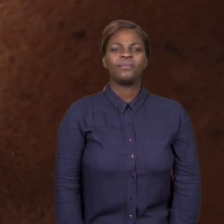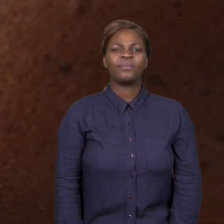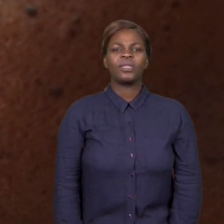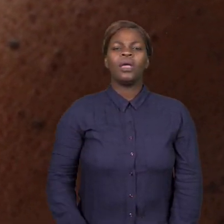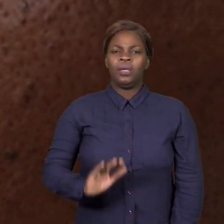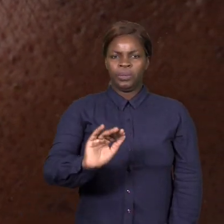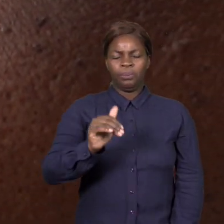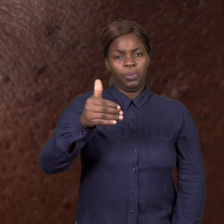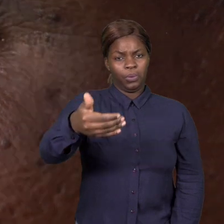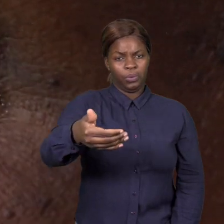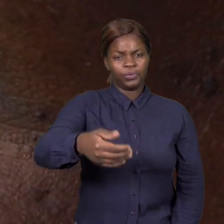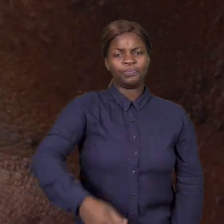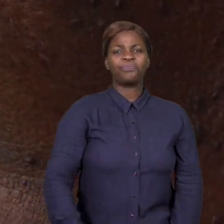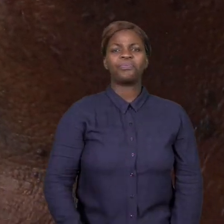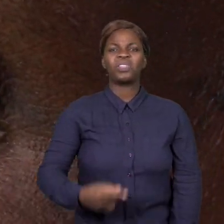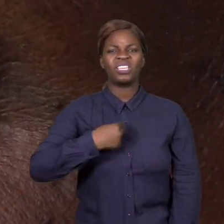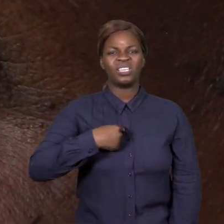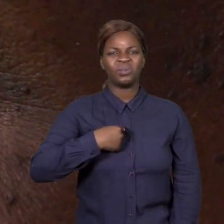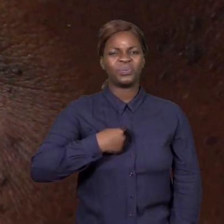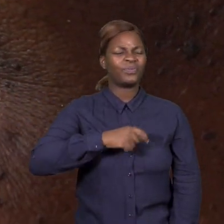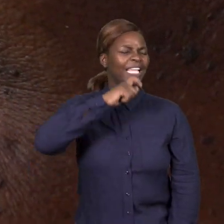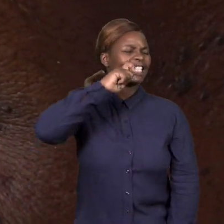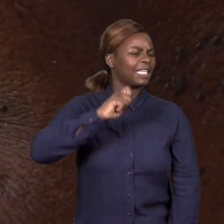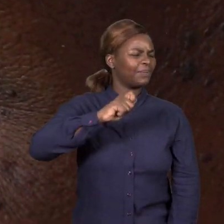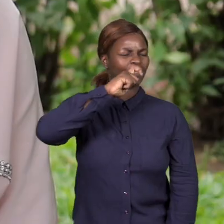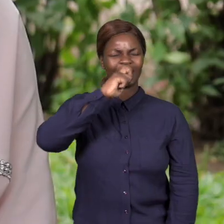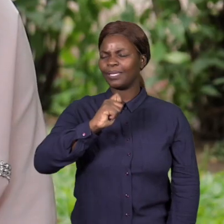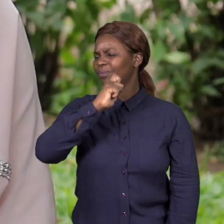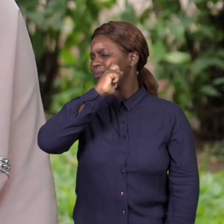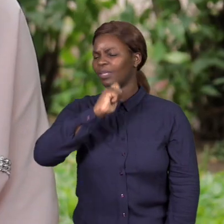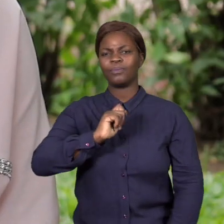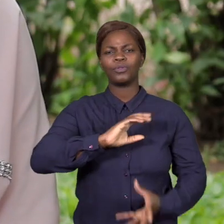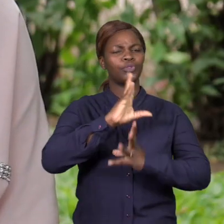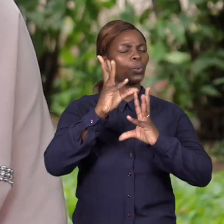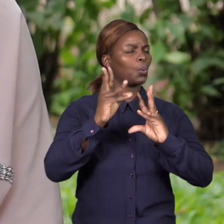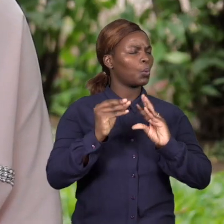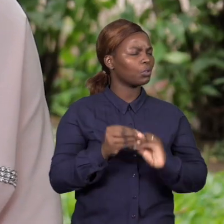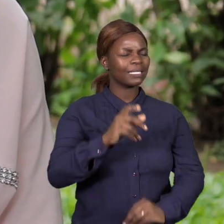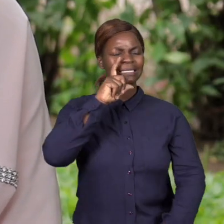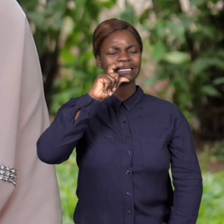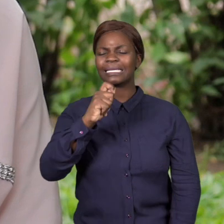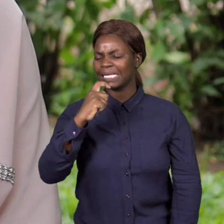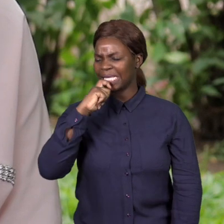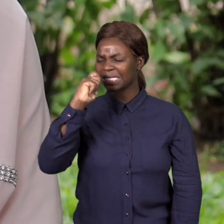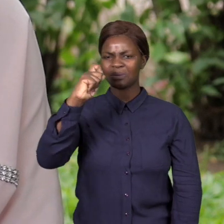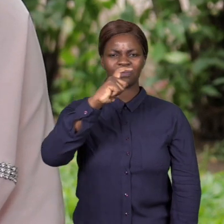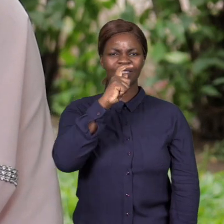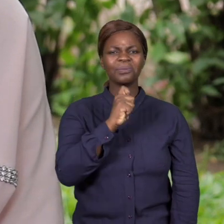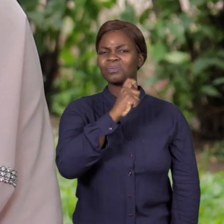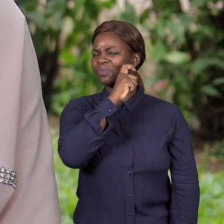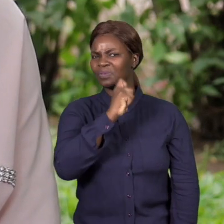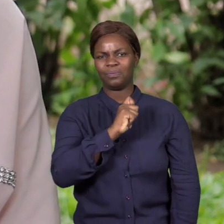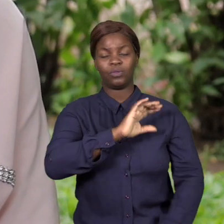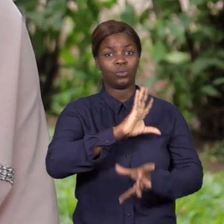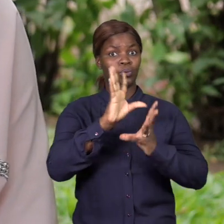cima. Chegou a certo ponto, eu tirei. Pronto, comecei a extrair os dentes, tirando os dentes em cima